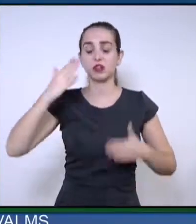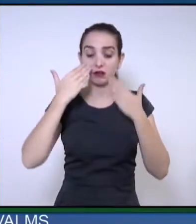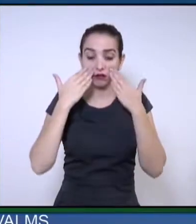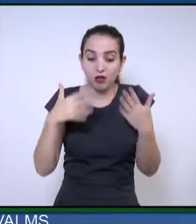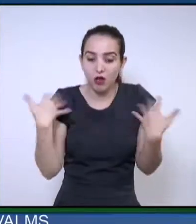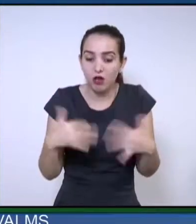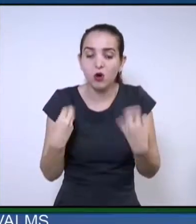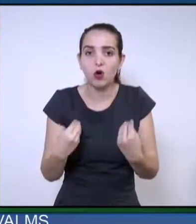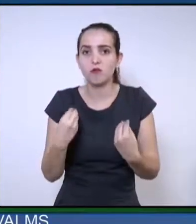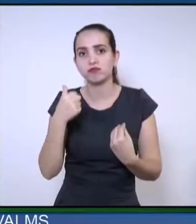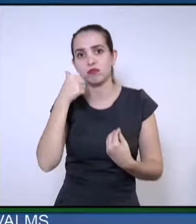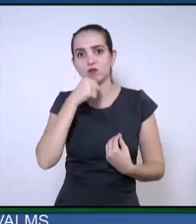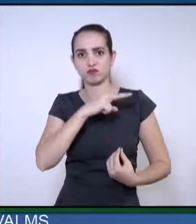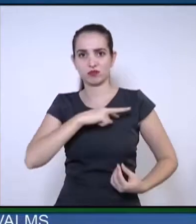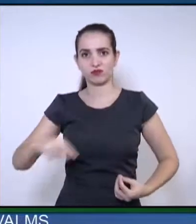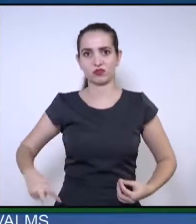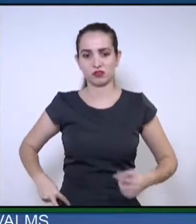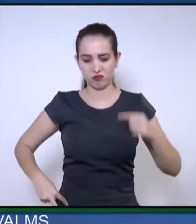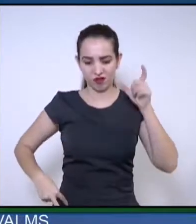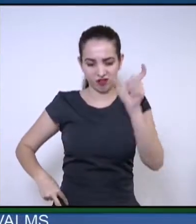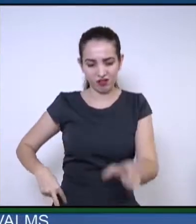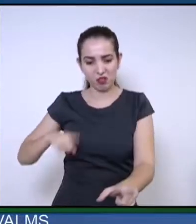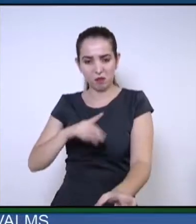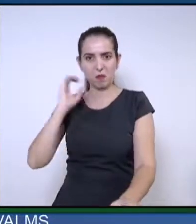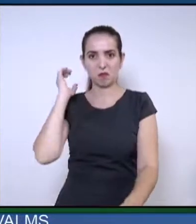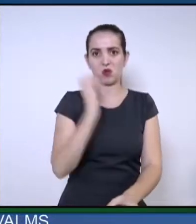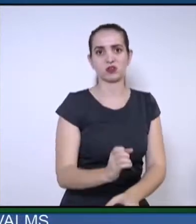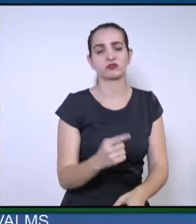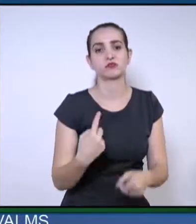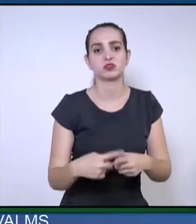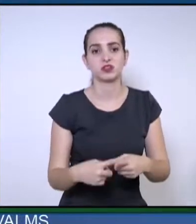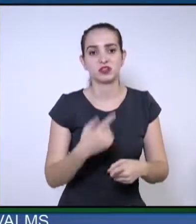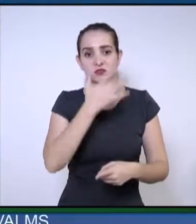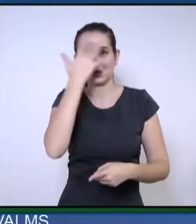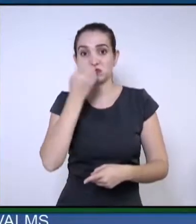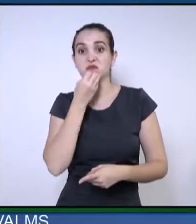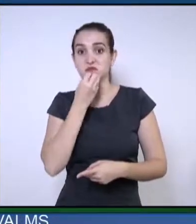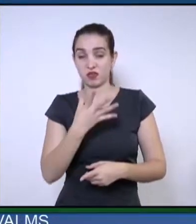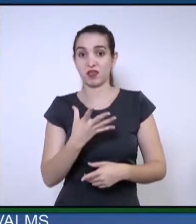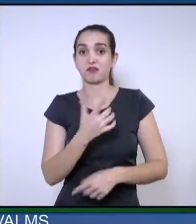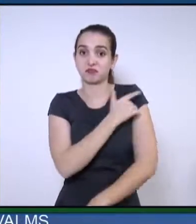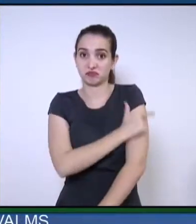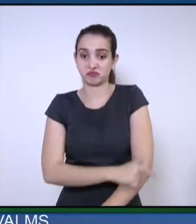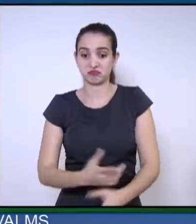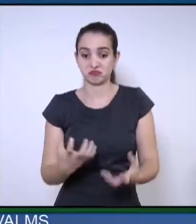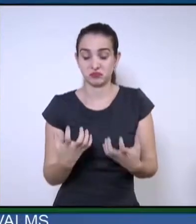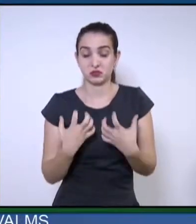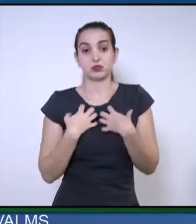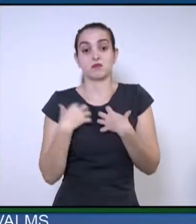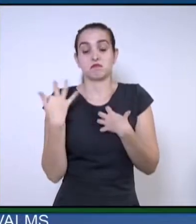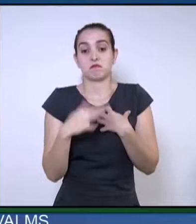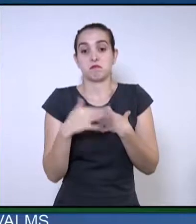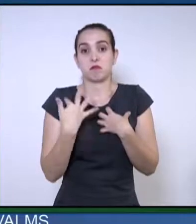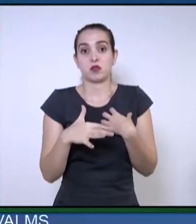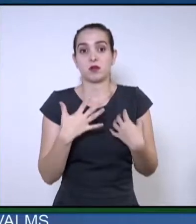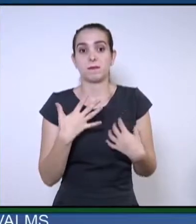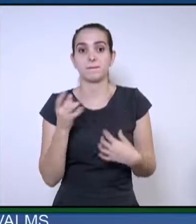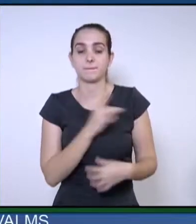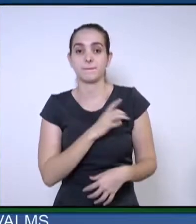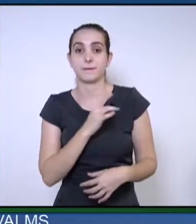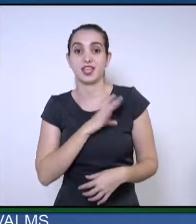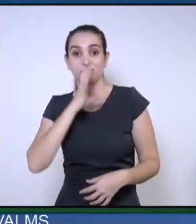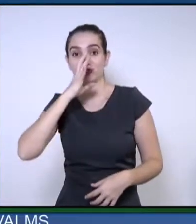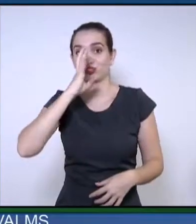brutal desta vereadora, para intimidar as pessoas de bem a denunciar os crimes, a denunciar